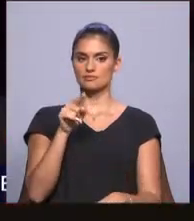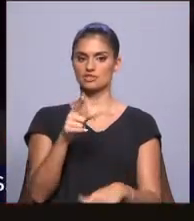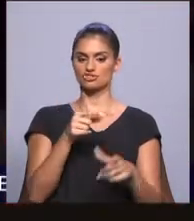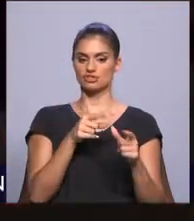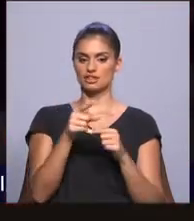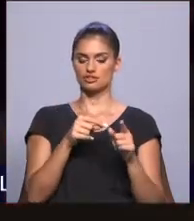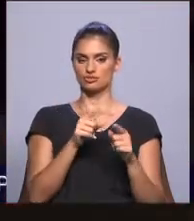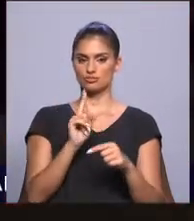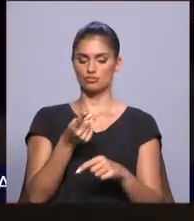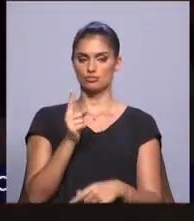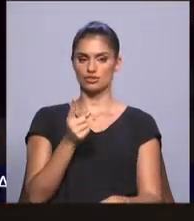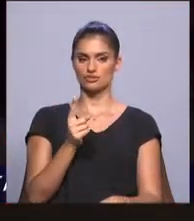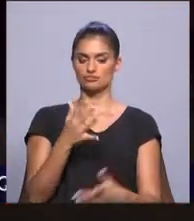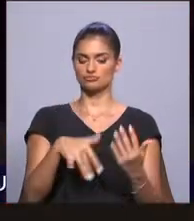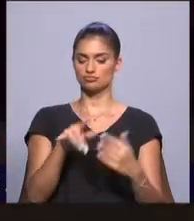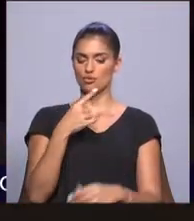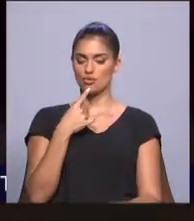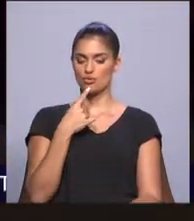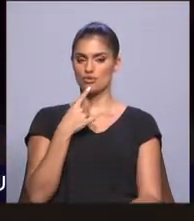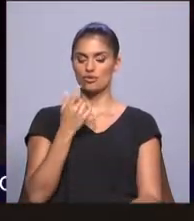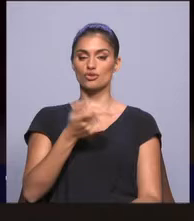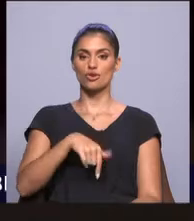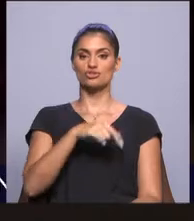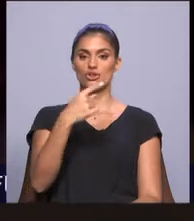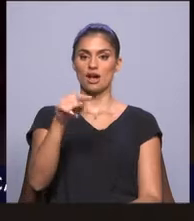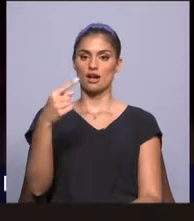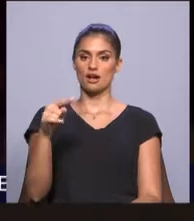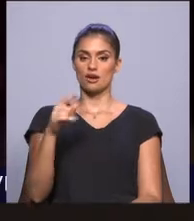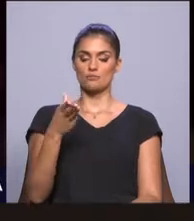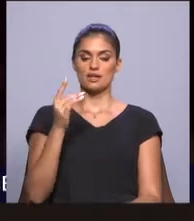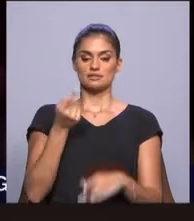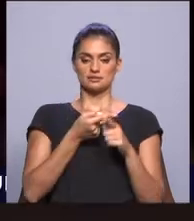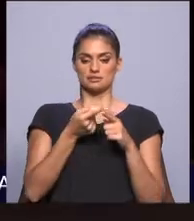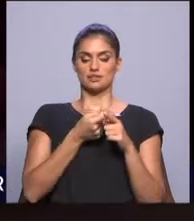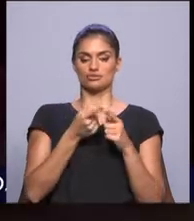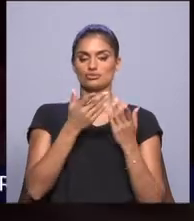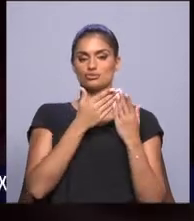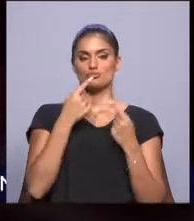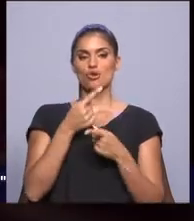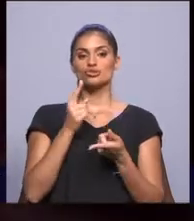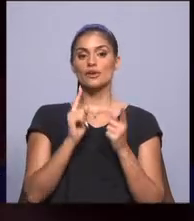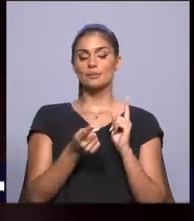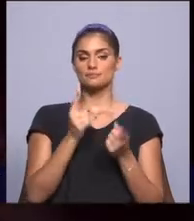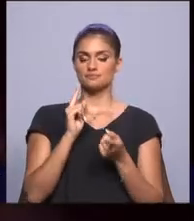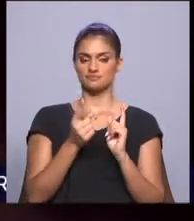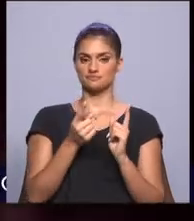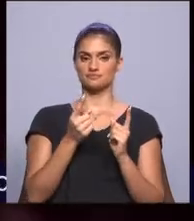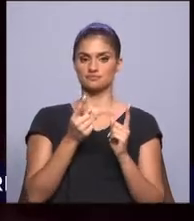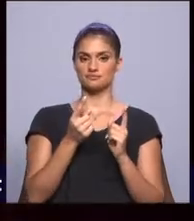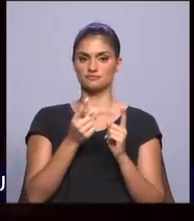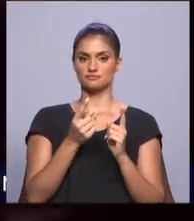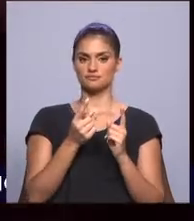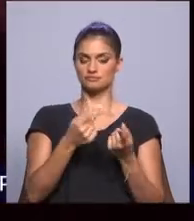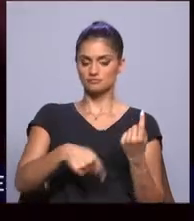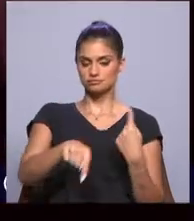estrelas. Portanto, é uma autêntica multidão que nós temos ali dentro. Mas o mais interessante neste estudo diz o seguinte, é que o disco